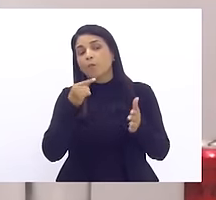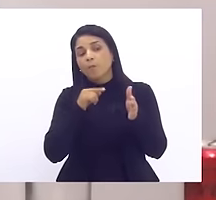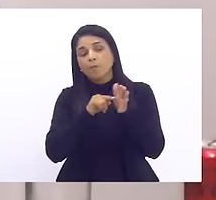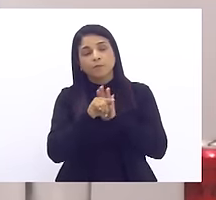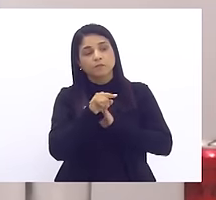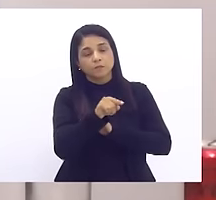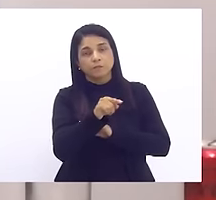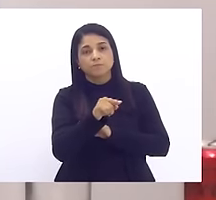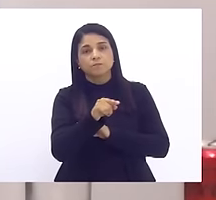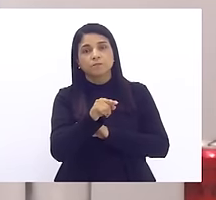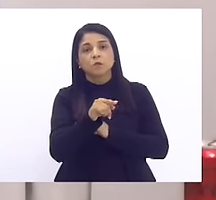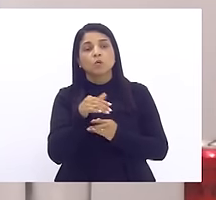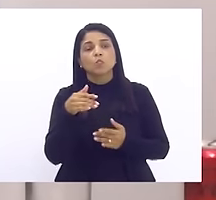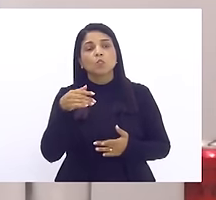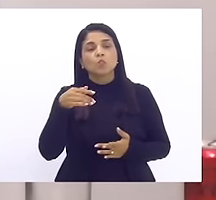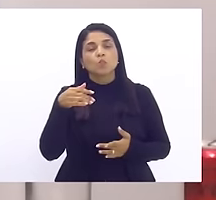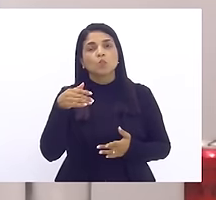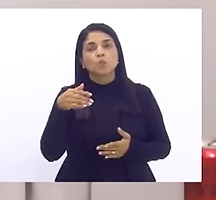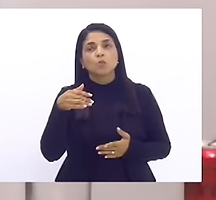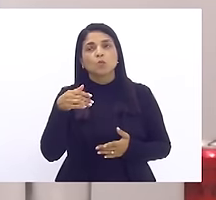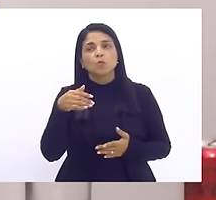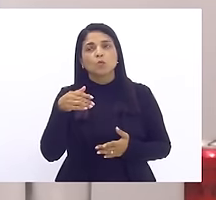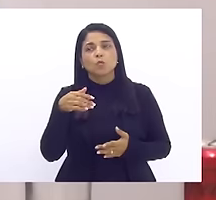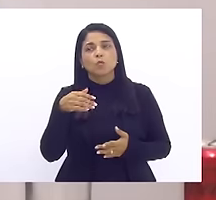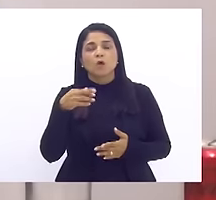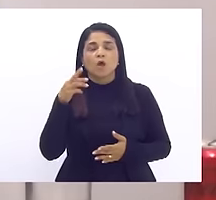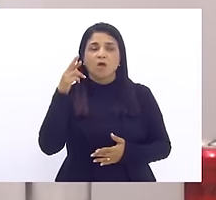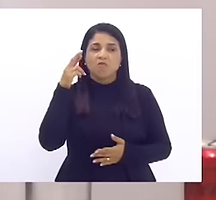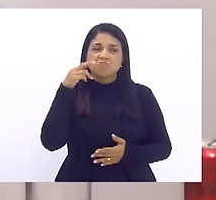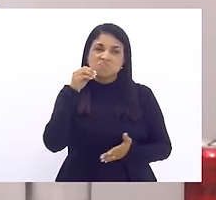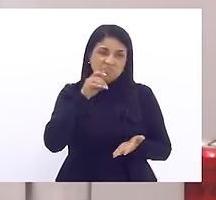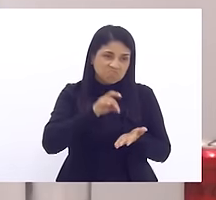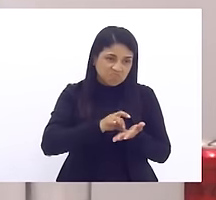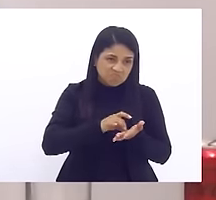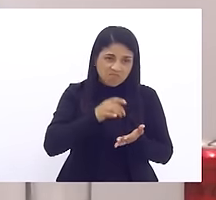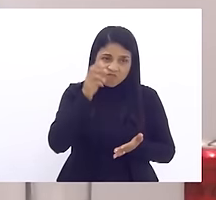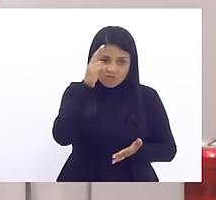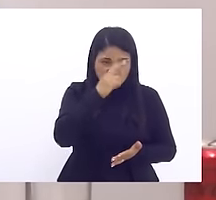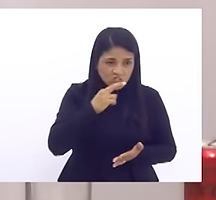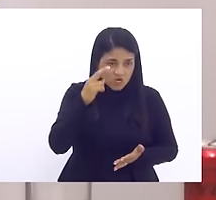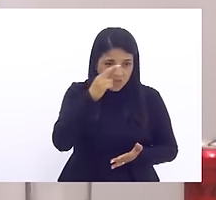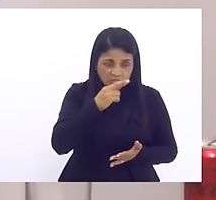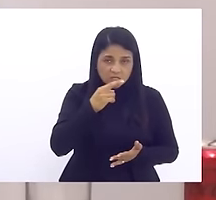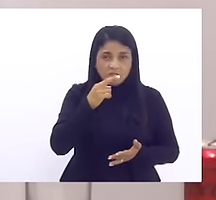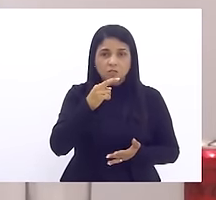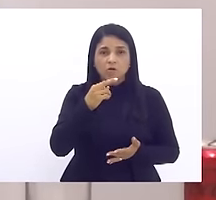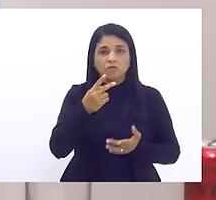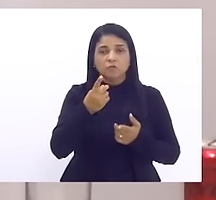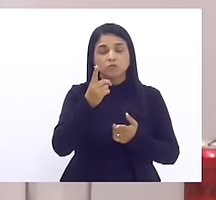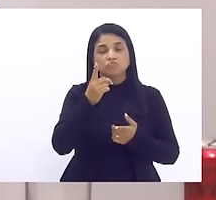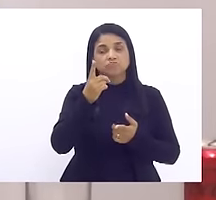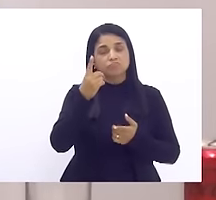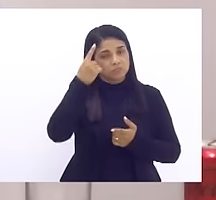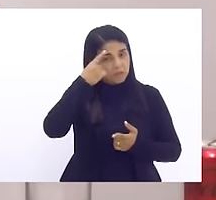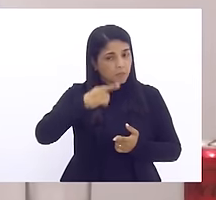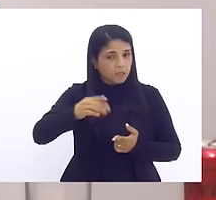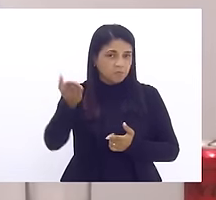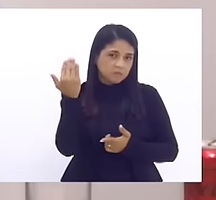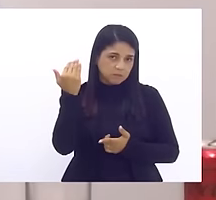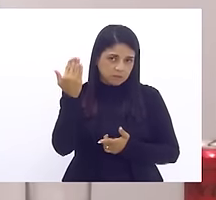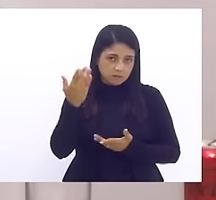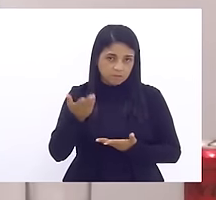qual foi a última vez porque assim na verdade não tem que ter uma fiscalização o senhor tá falando a última vez que eles finalizaram foi alguns dias atrás